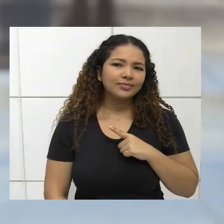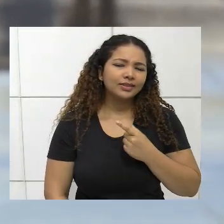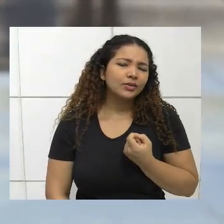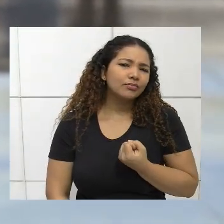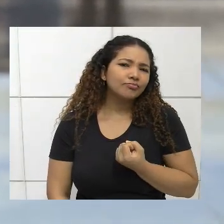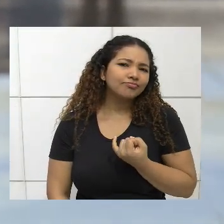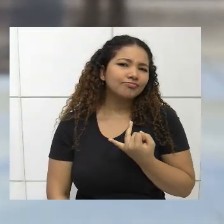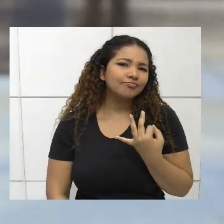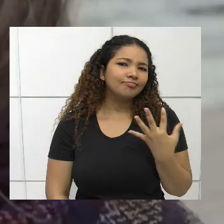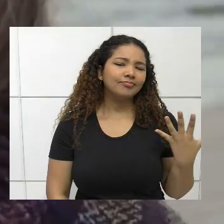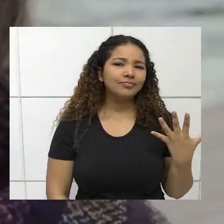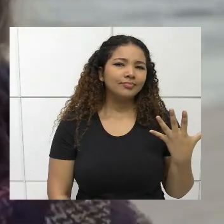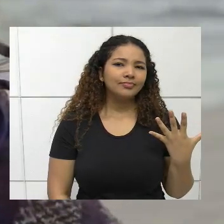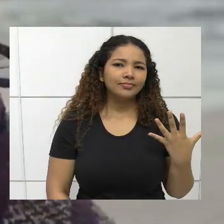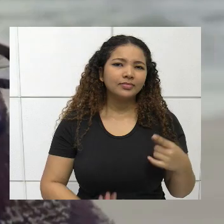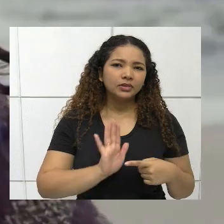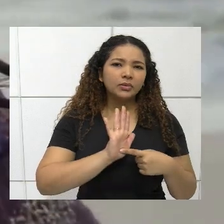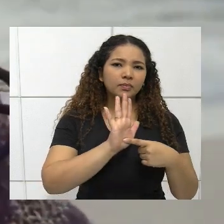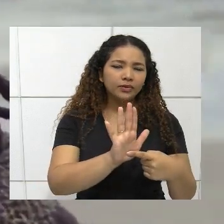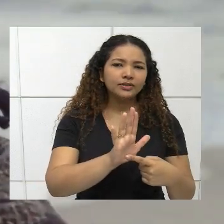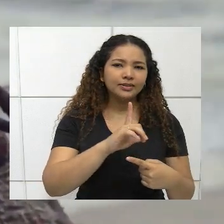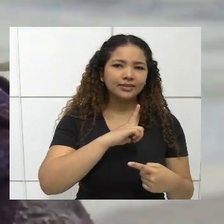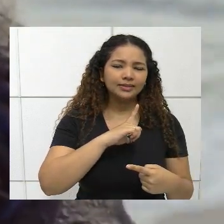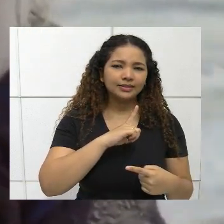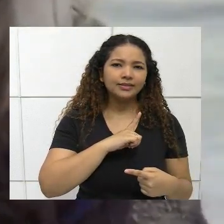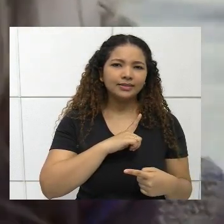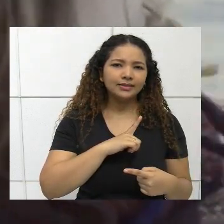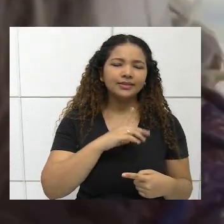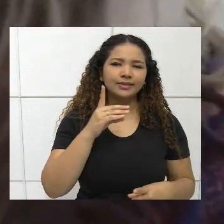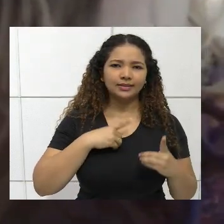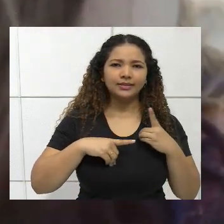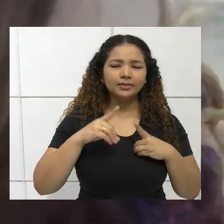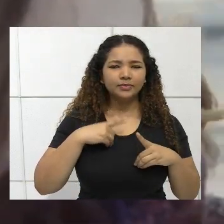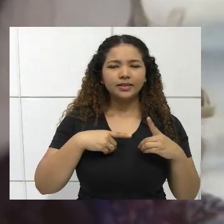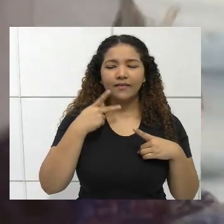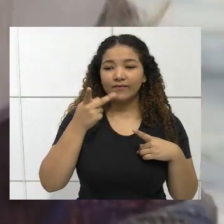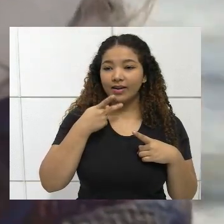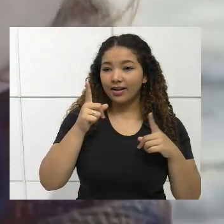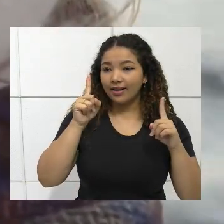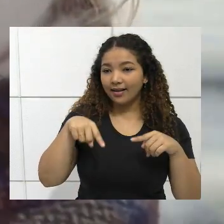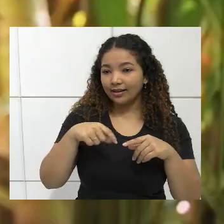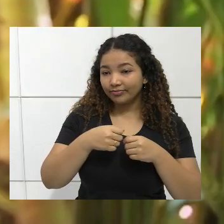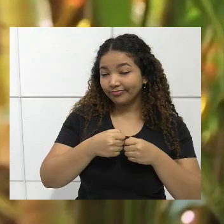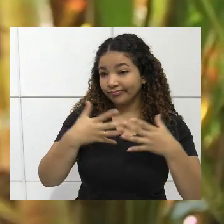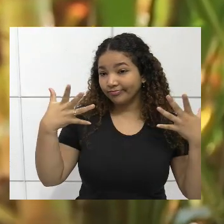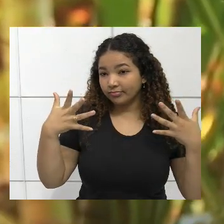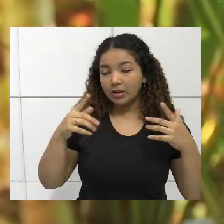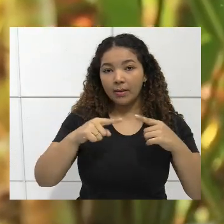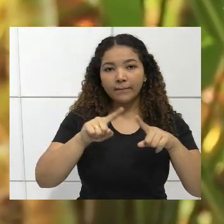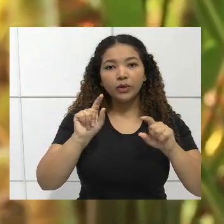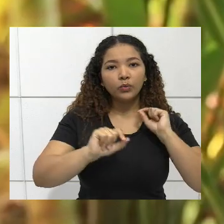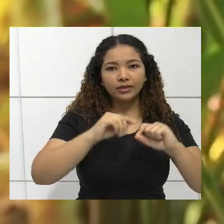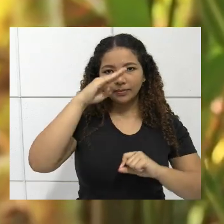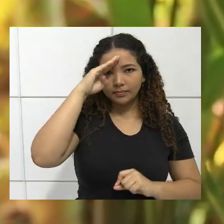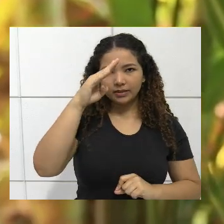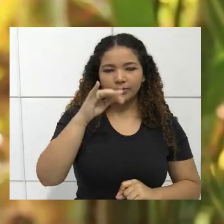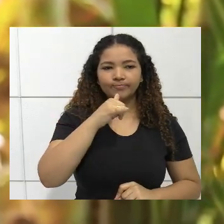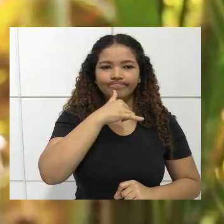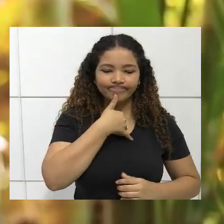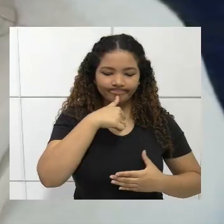né, que apontam para um quadro depressivo que, se eu fosse falar aqui, seria muito extenso. Mas os principais é a tristeza